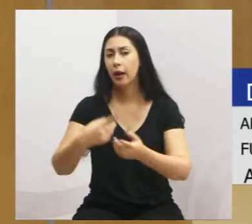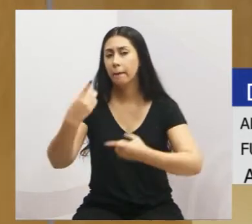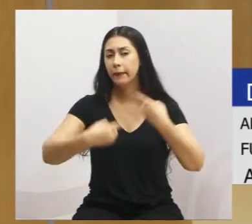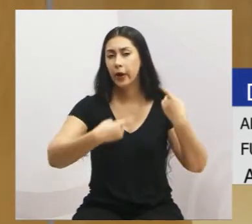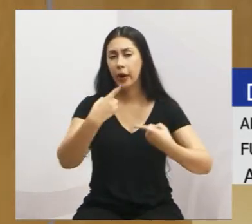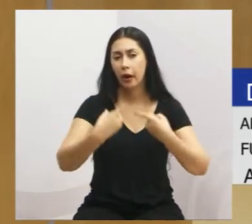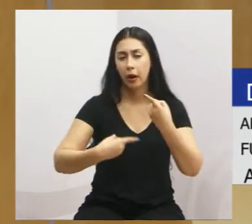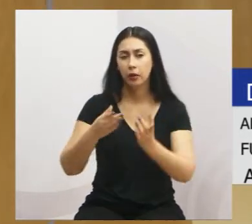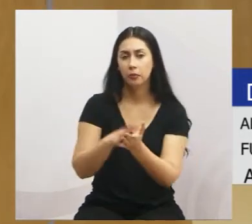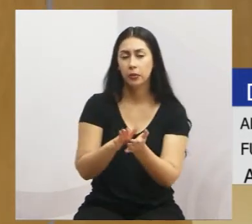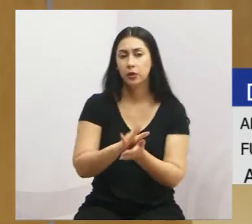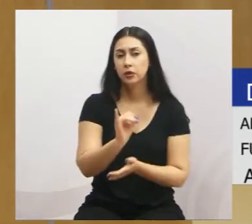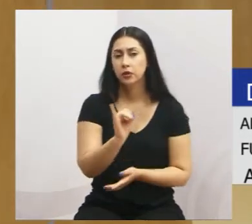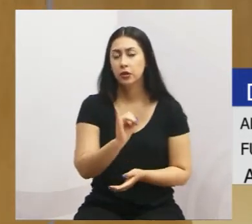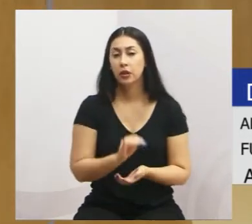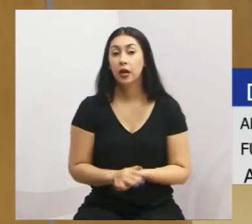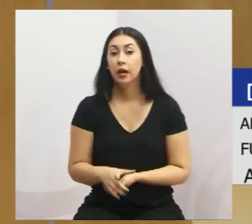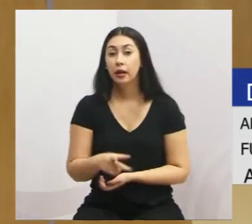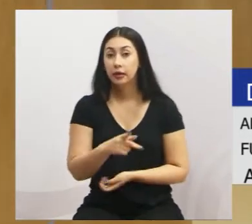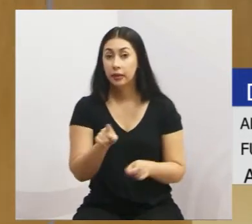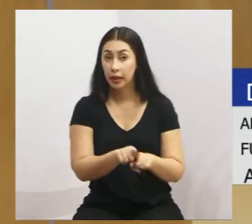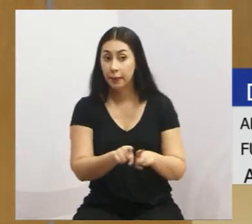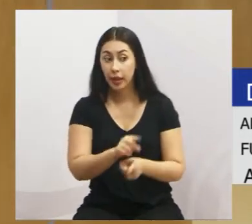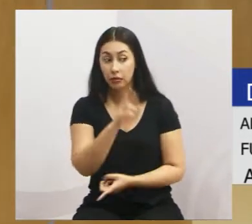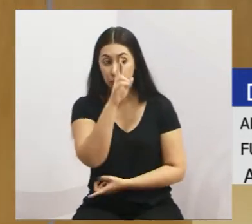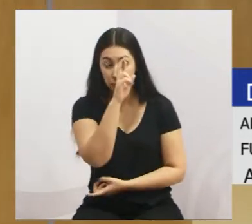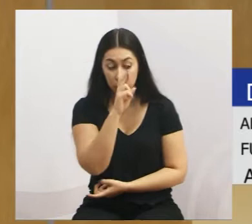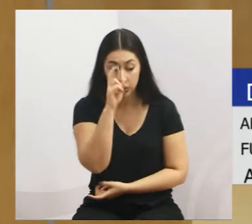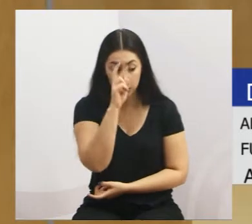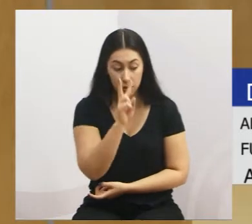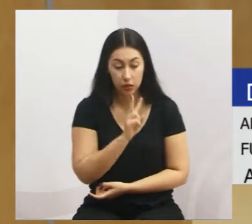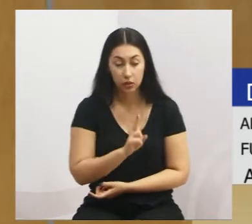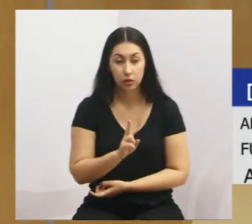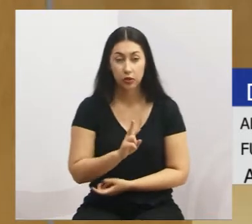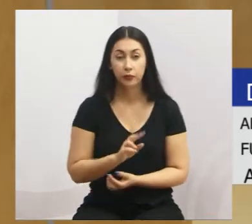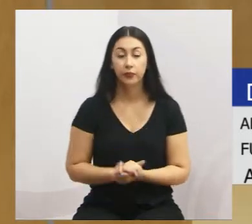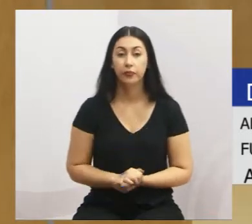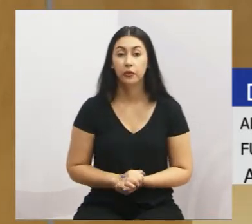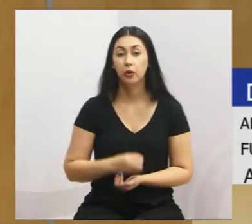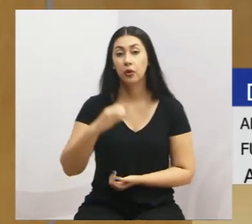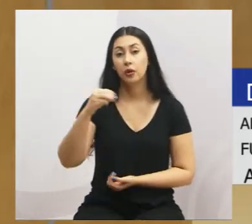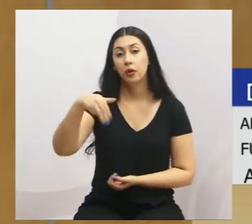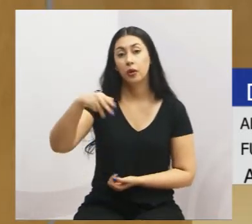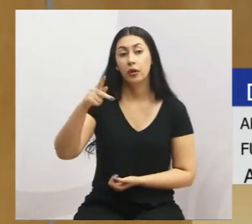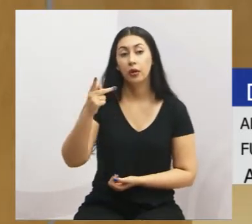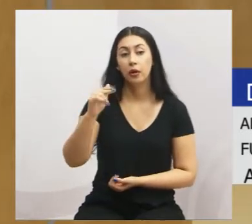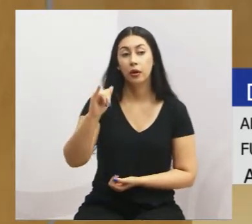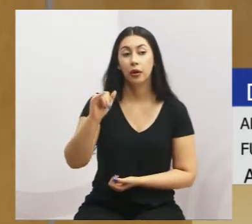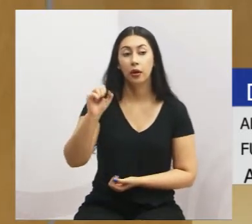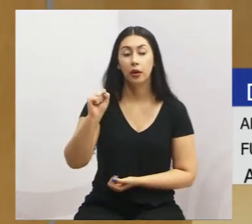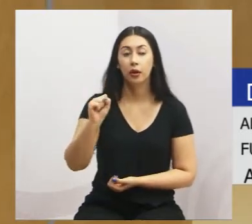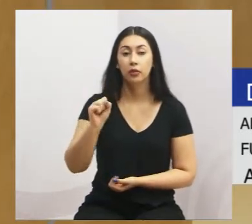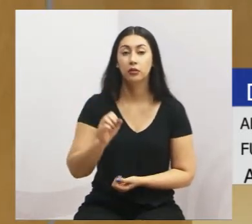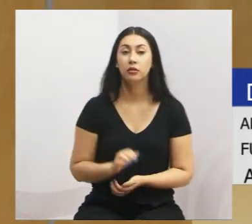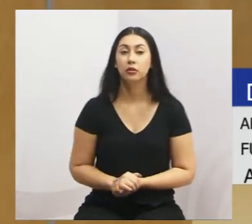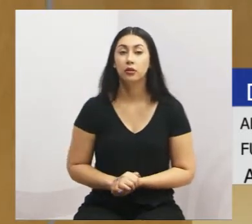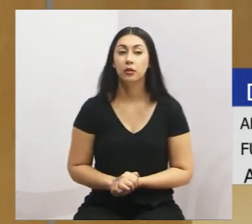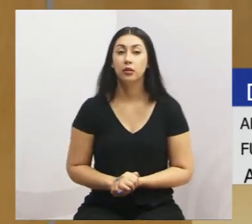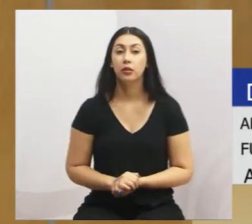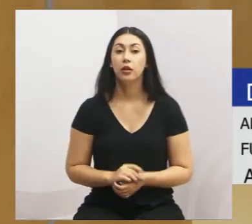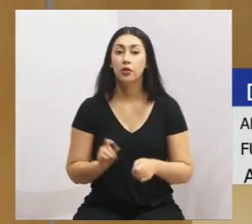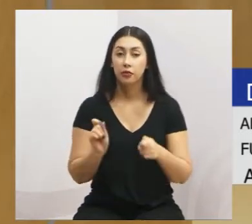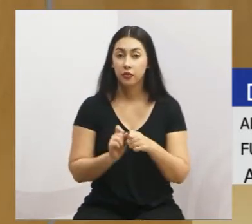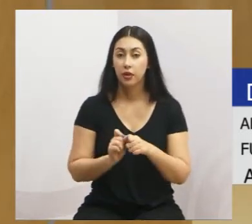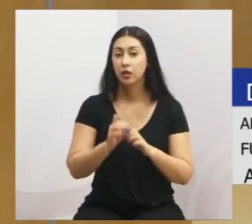de habitação e sua fiscalização. O CMHIS será nomeado por